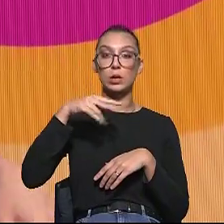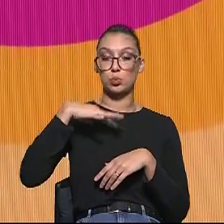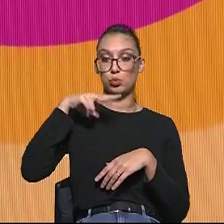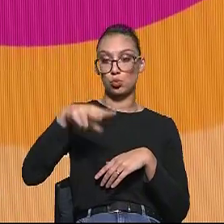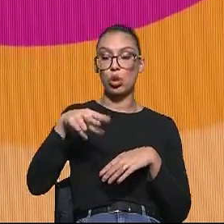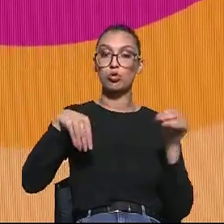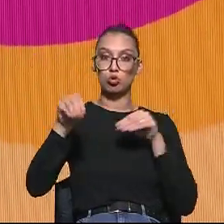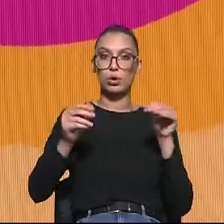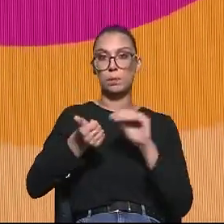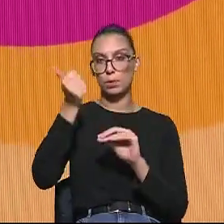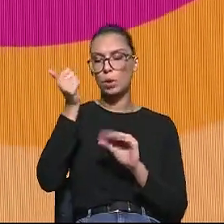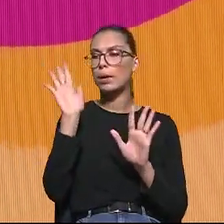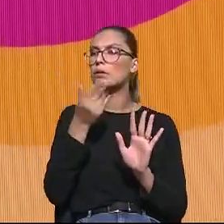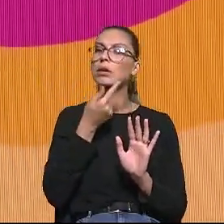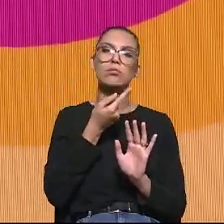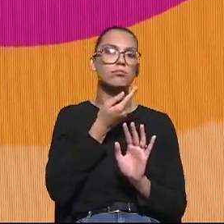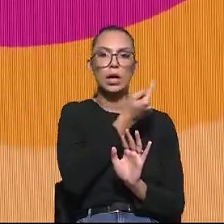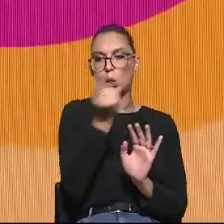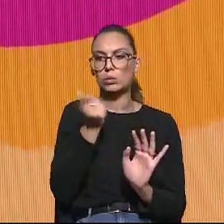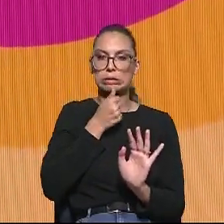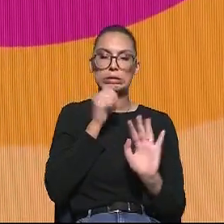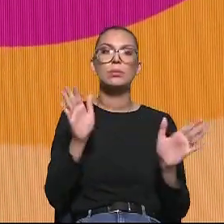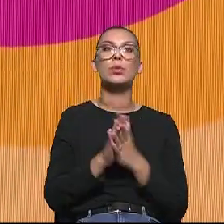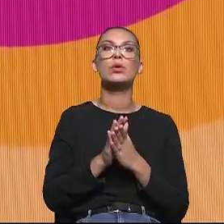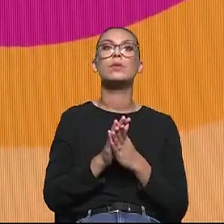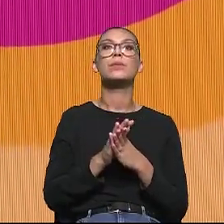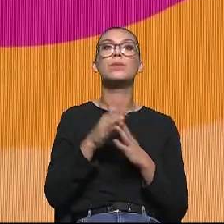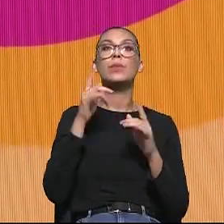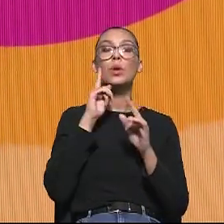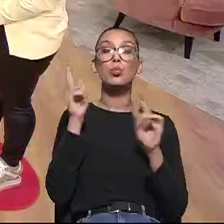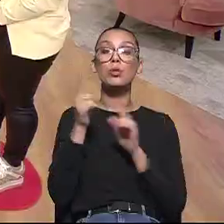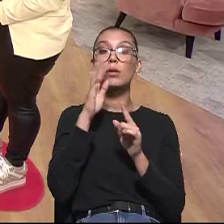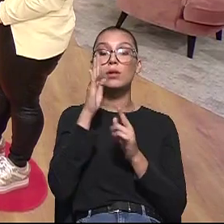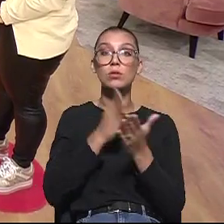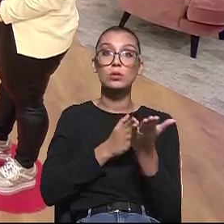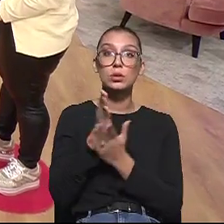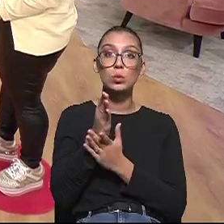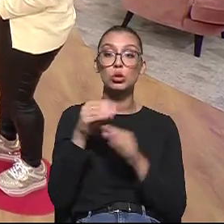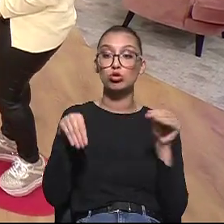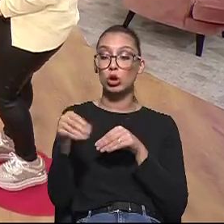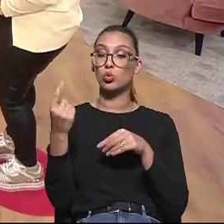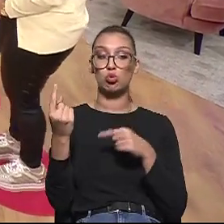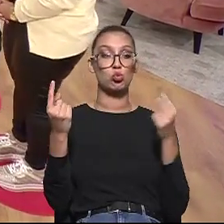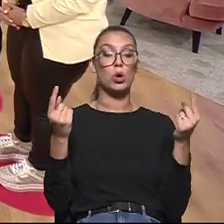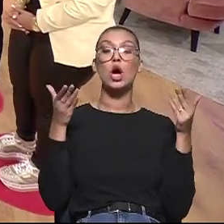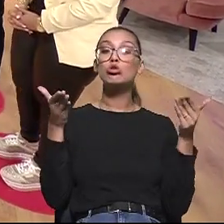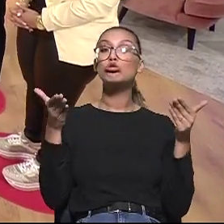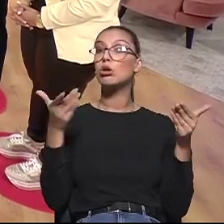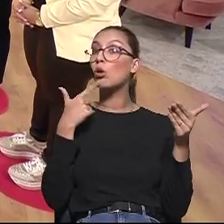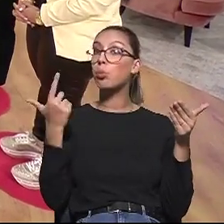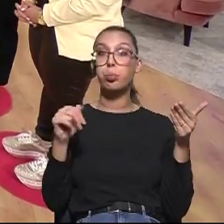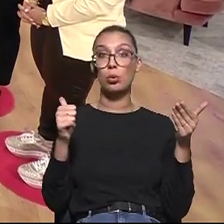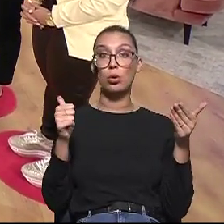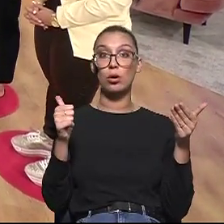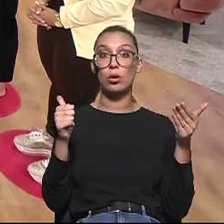um joga como quer. Todas as palavras que compõem a letra original devem ser ditas e, portanto, só jogam um elemento sem ajudas, nem do outro elemento, nem